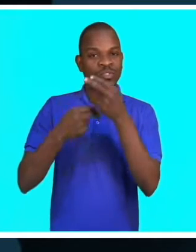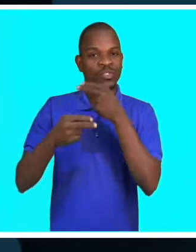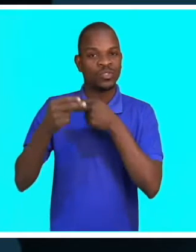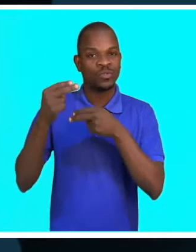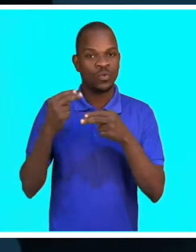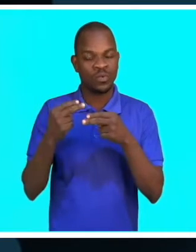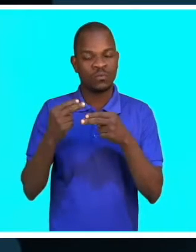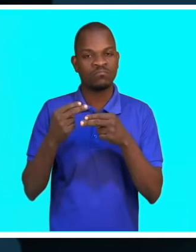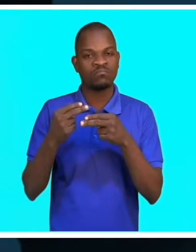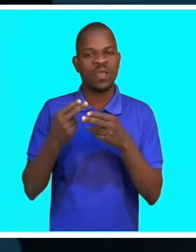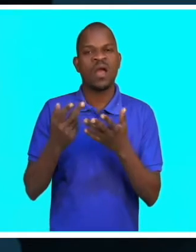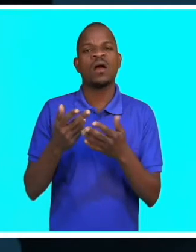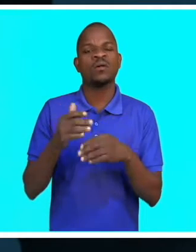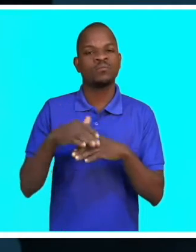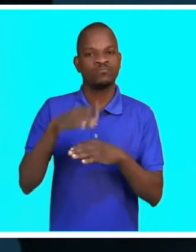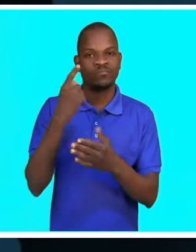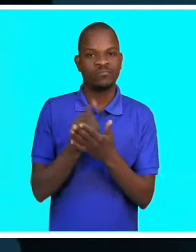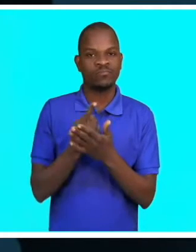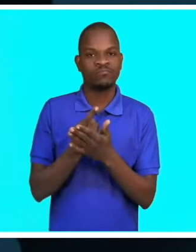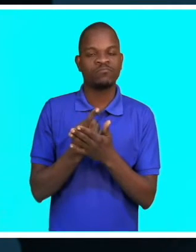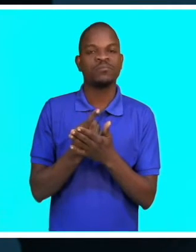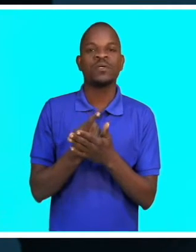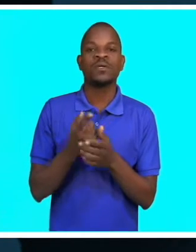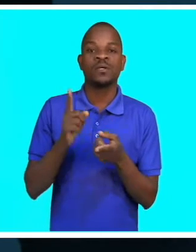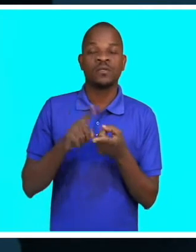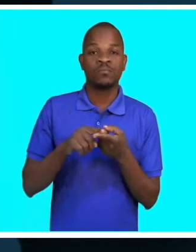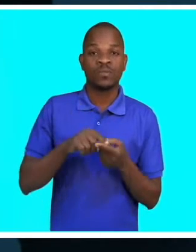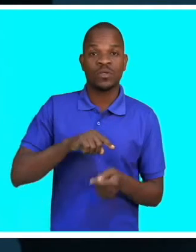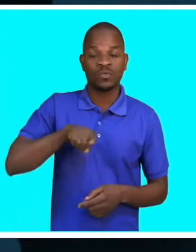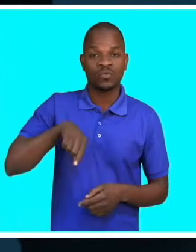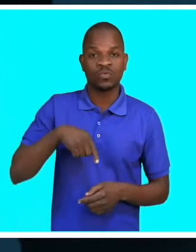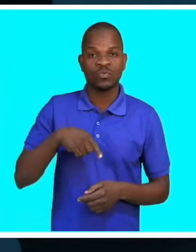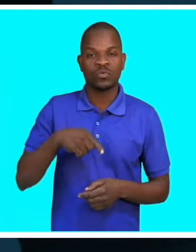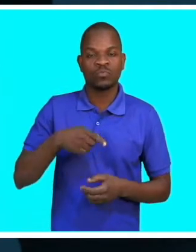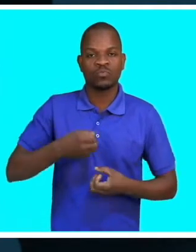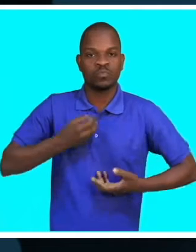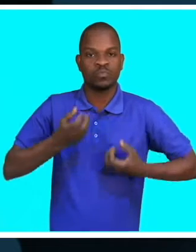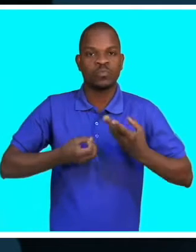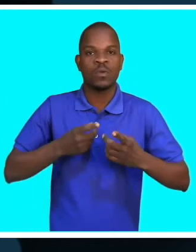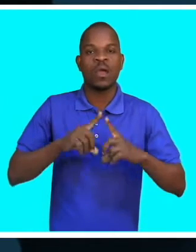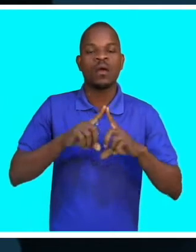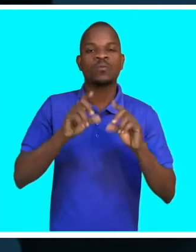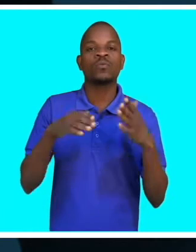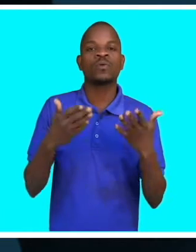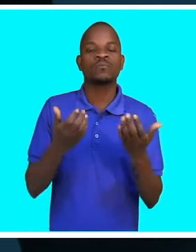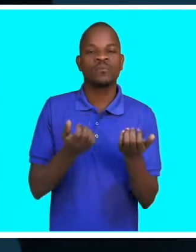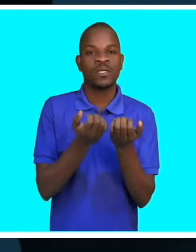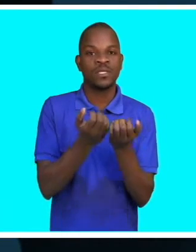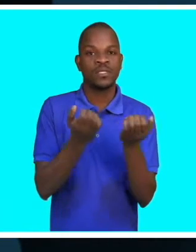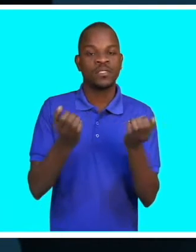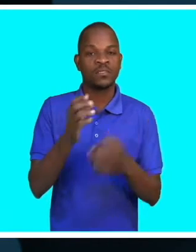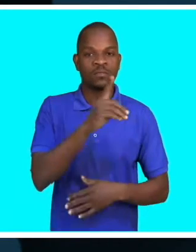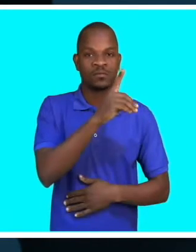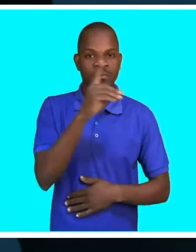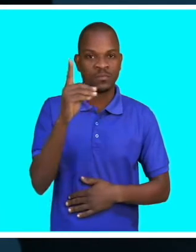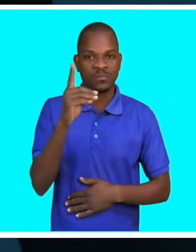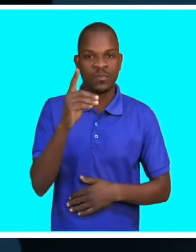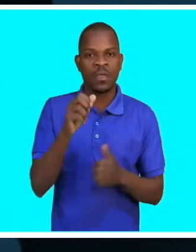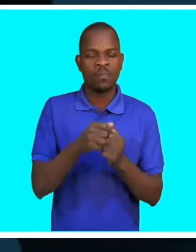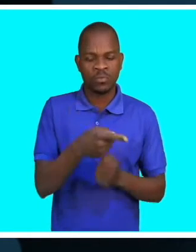Natural é uma honra, é um privilégio, tendo em conta que estamos a falar de crianças que necessitam de cuidados especiais,